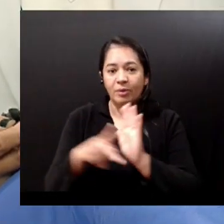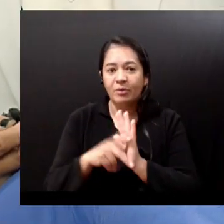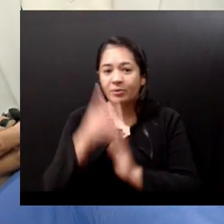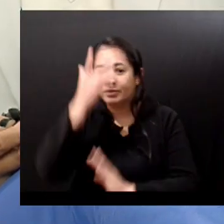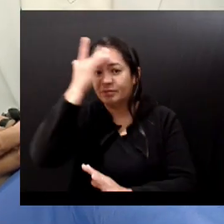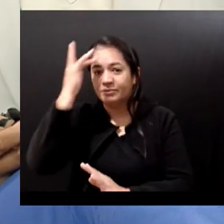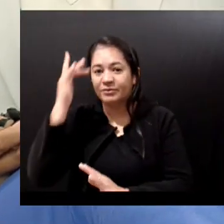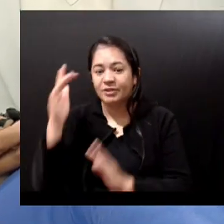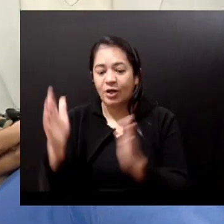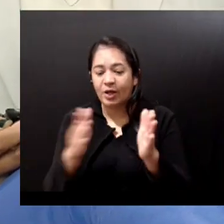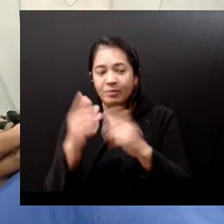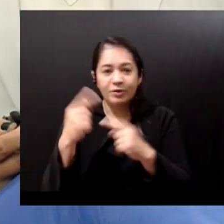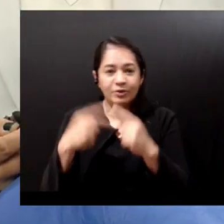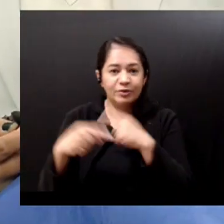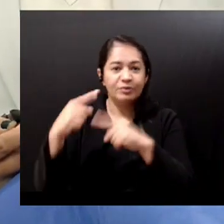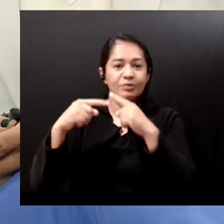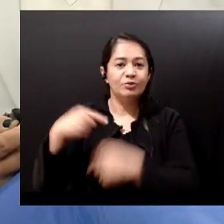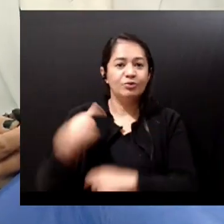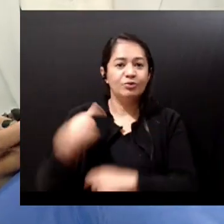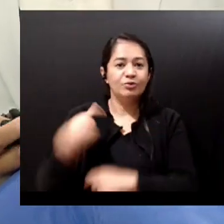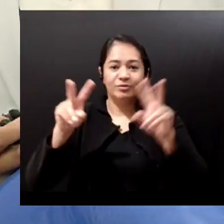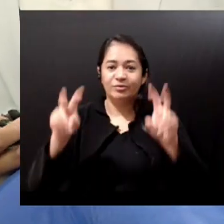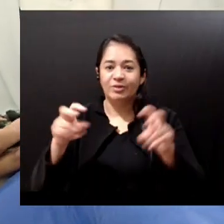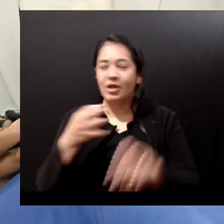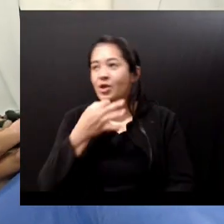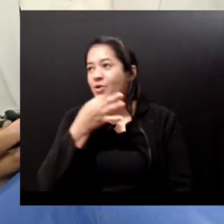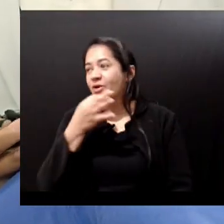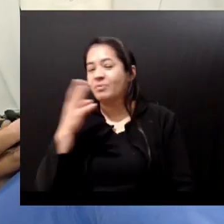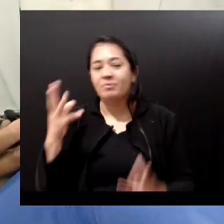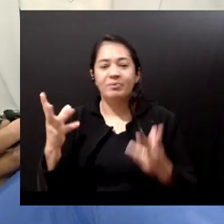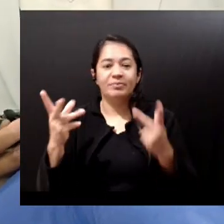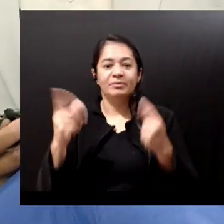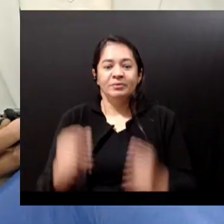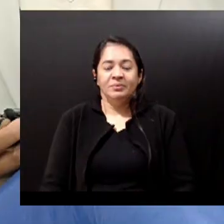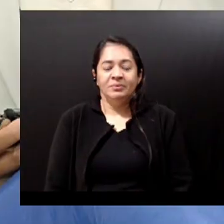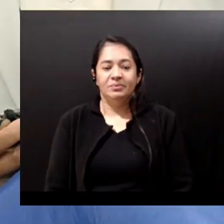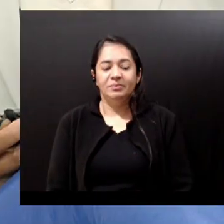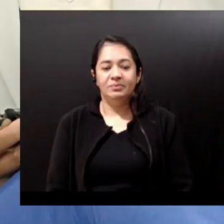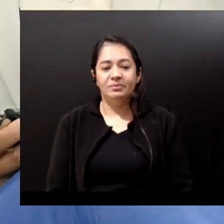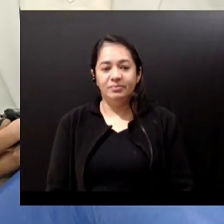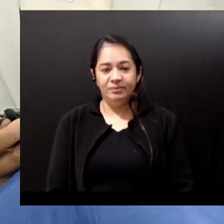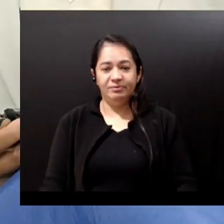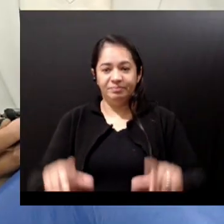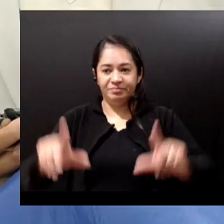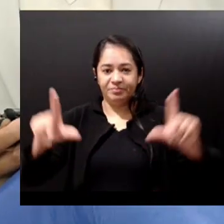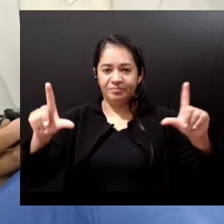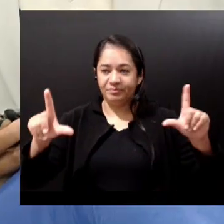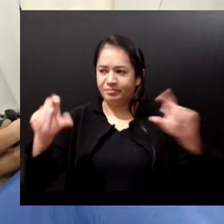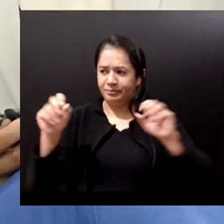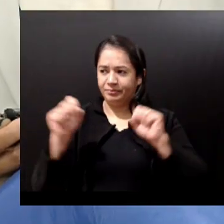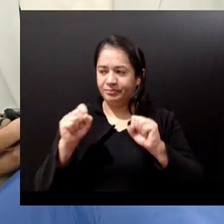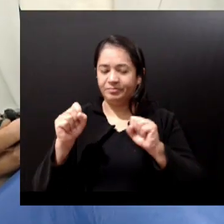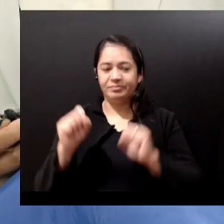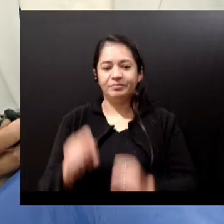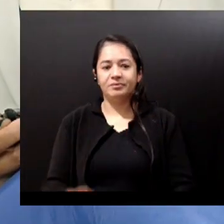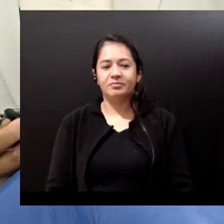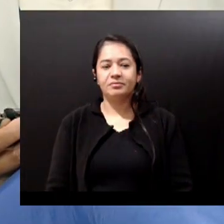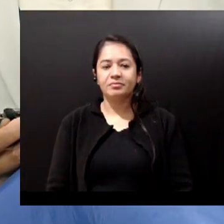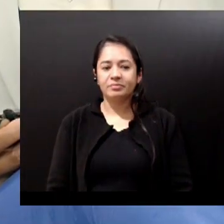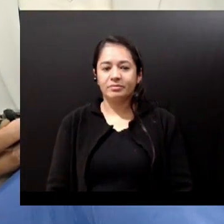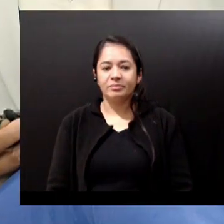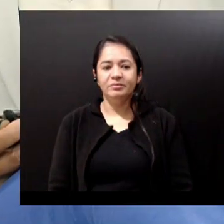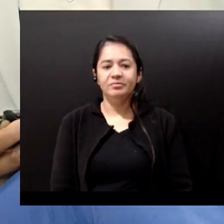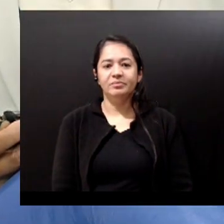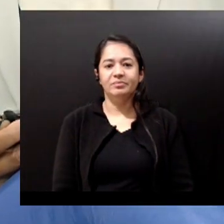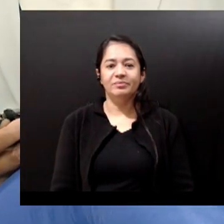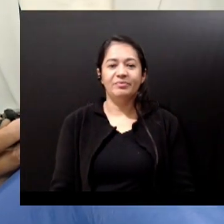do nosso assunto. Eu acho maravilhoso. Pode colocar na tela se tiver, por favor, 8h47, segunda-feira, Estúdio Câmara ao vivo,